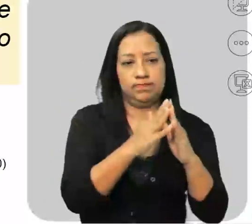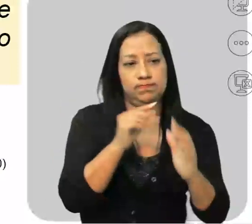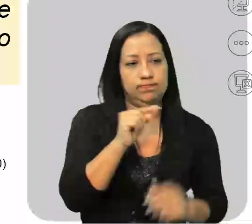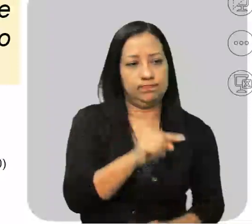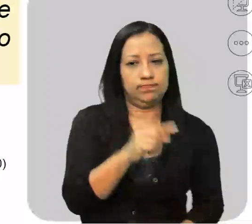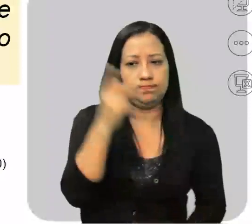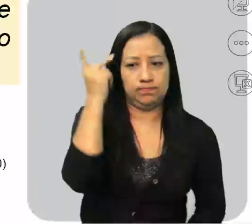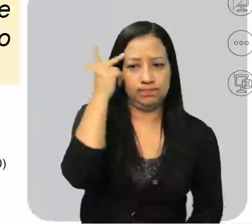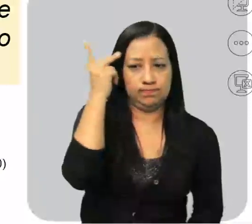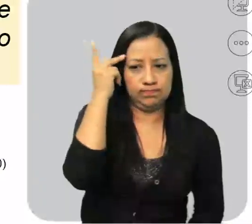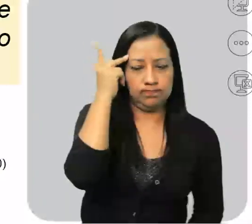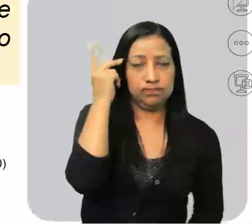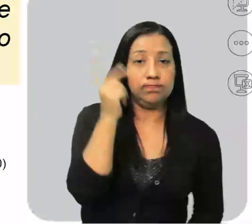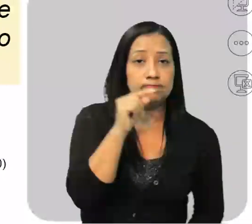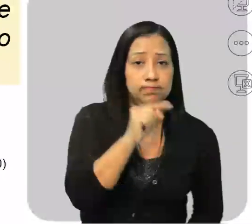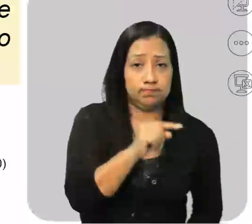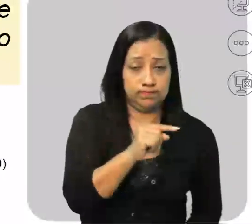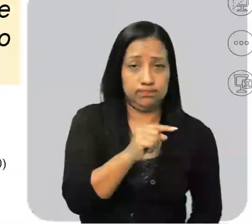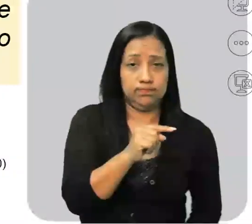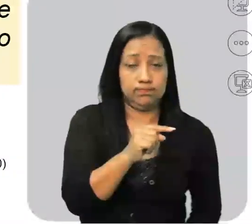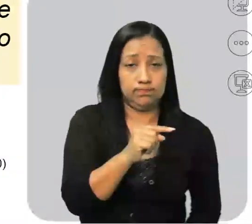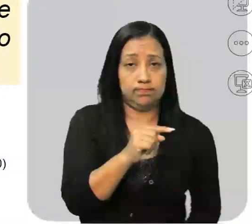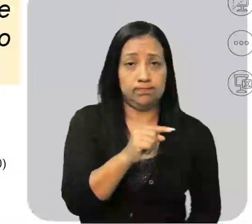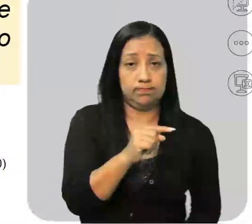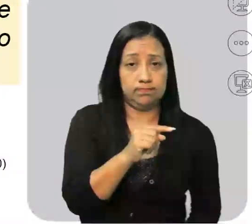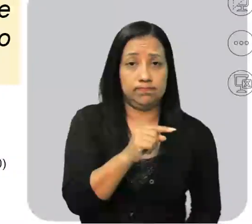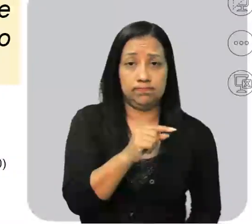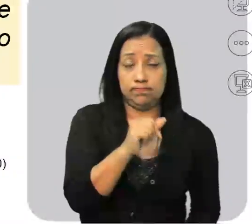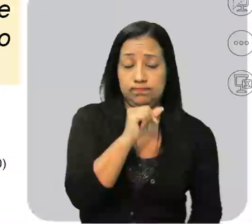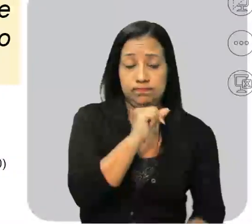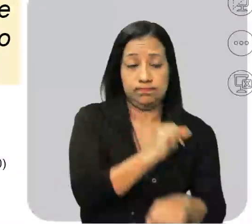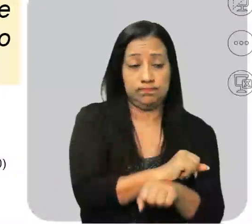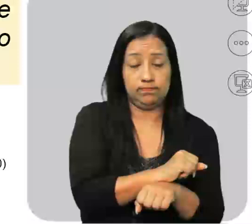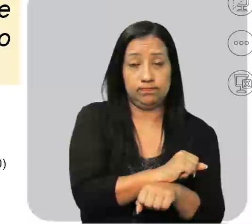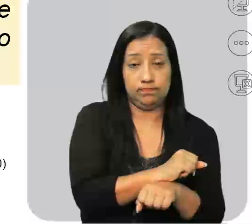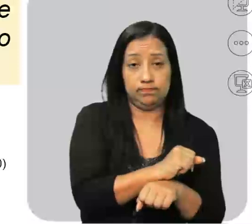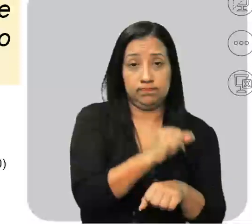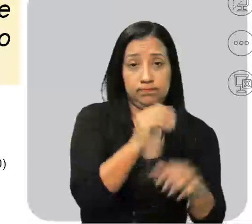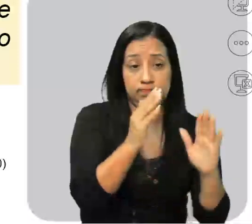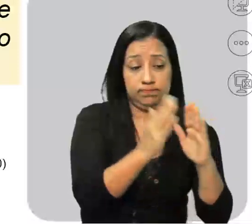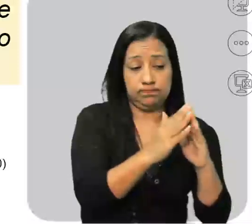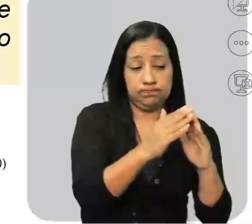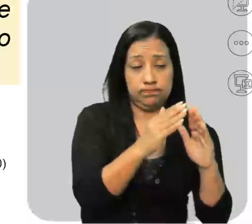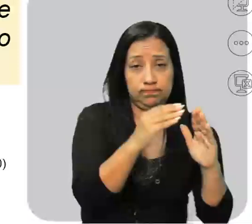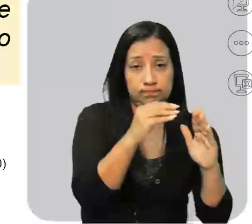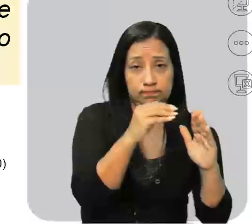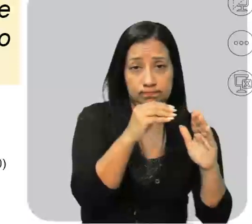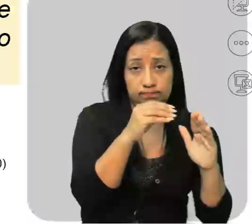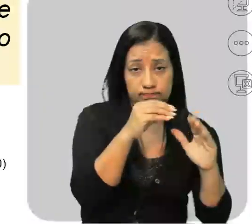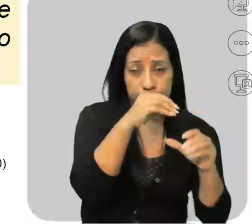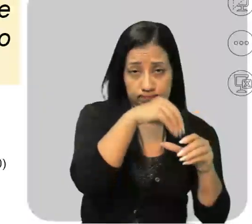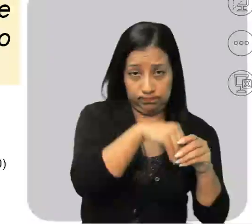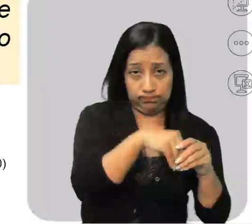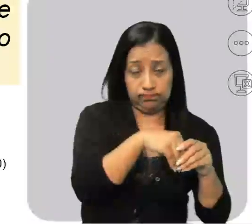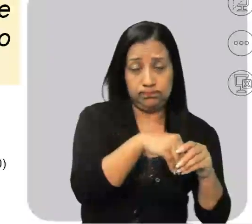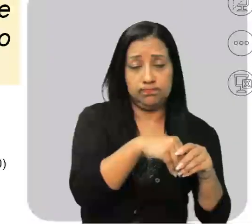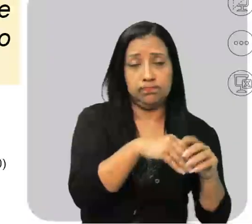uma pessoa que mora, por exemplo, lá em São Paulo, ele pode estar parado lá agora, na casa dele, com o carro dele,